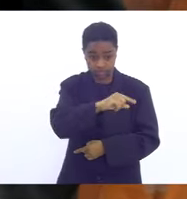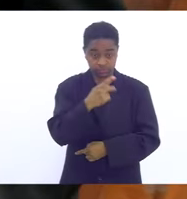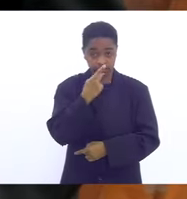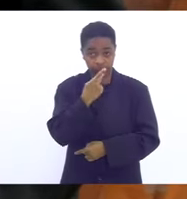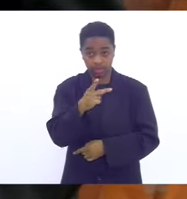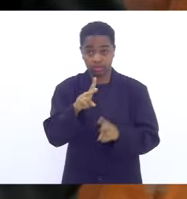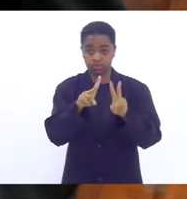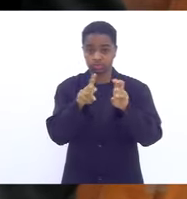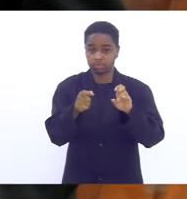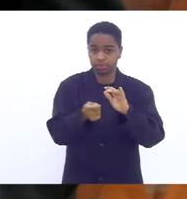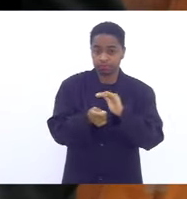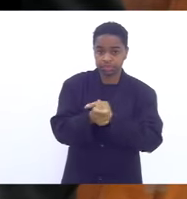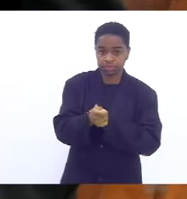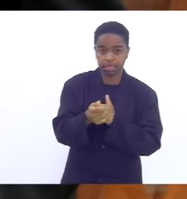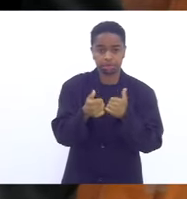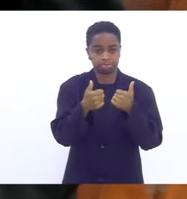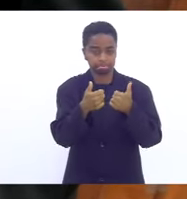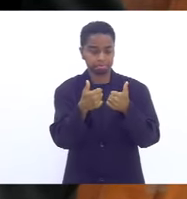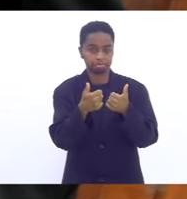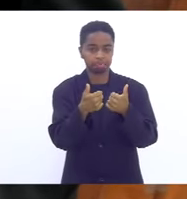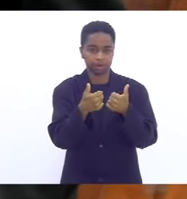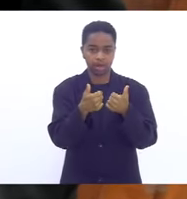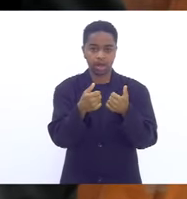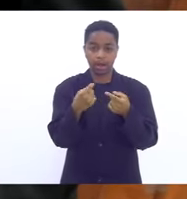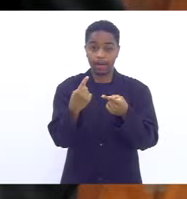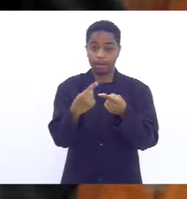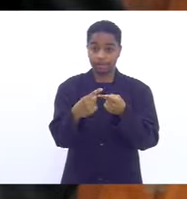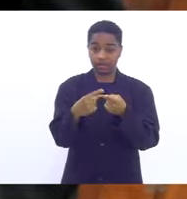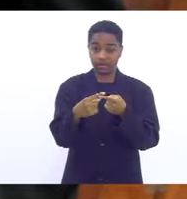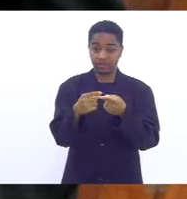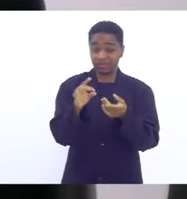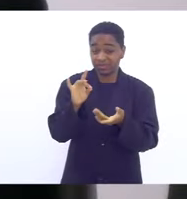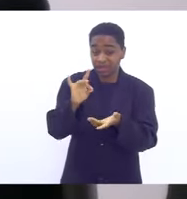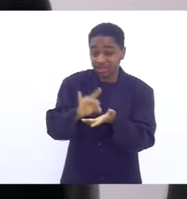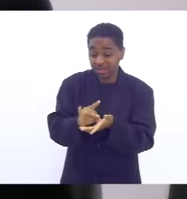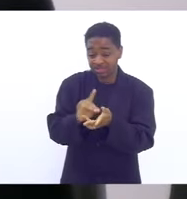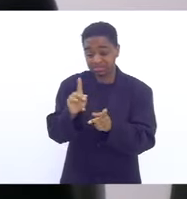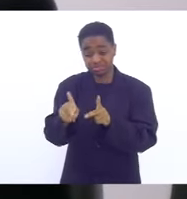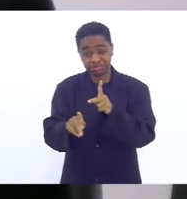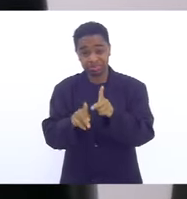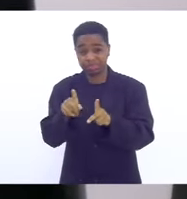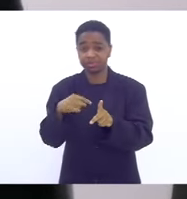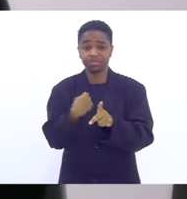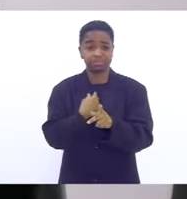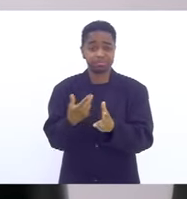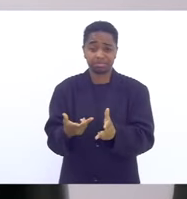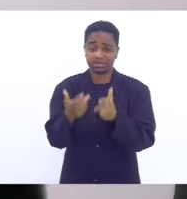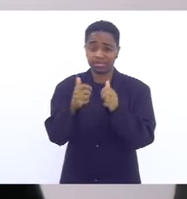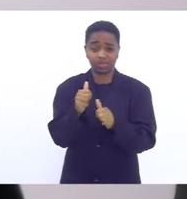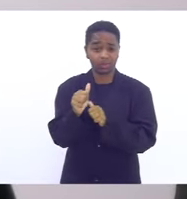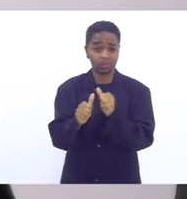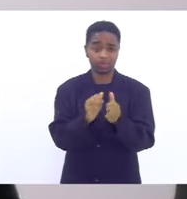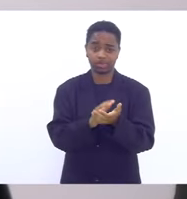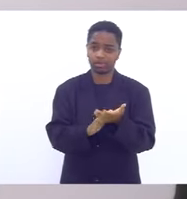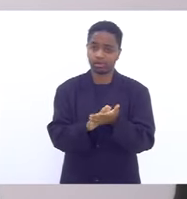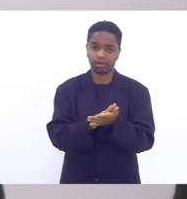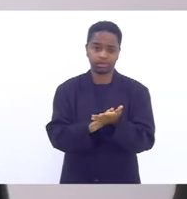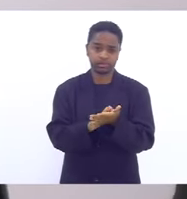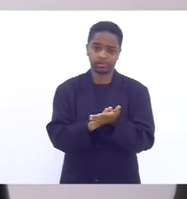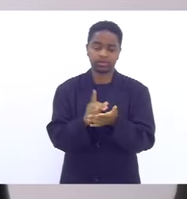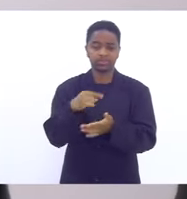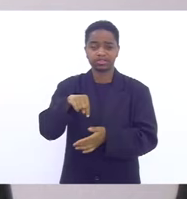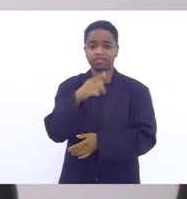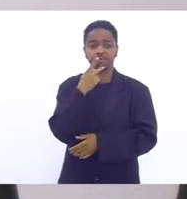falando de investimento, que na ponta, de fato, a gente vê que passa ano, entra ano, vocês falam em